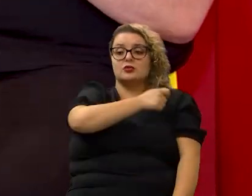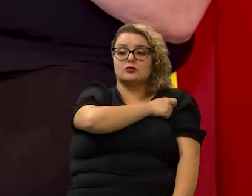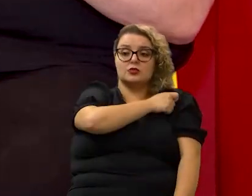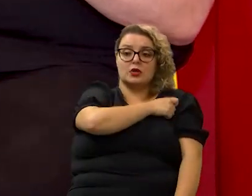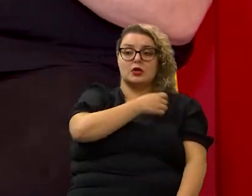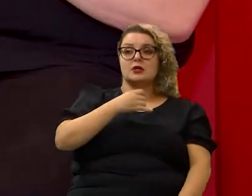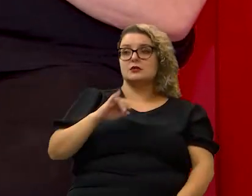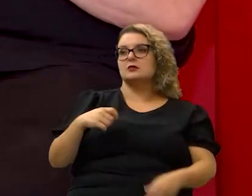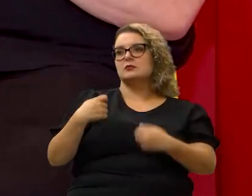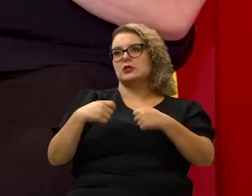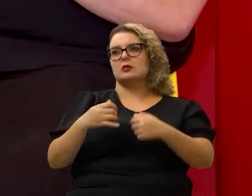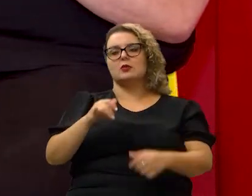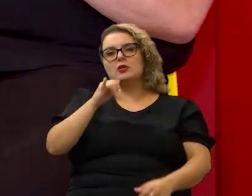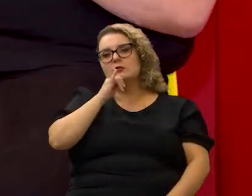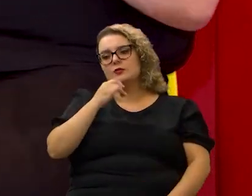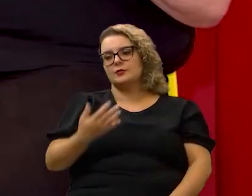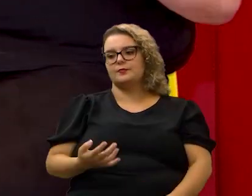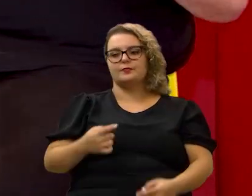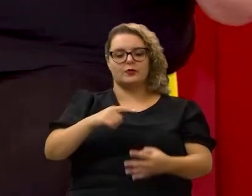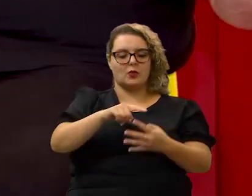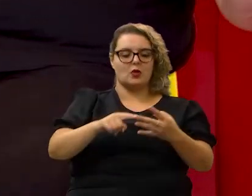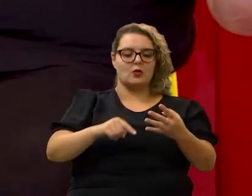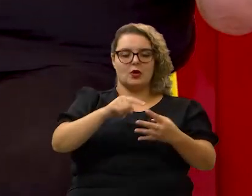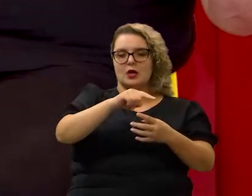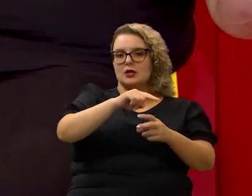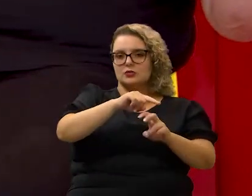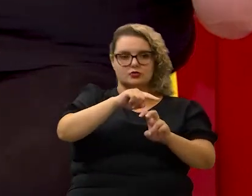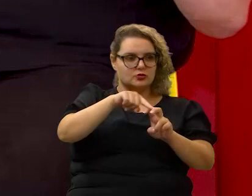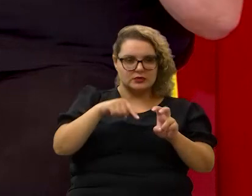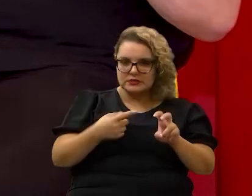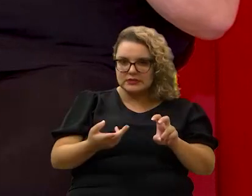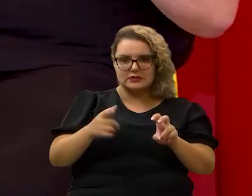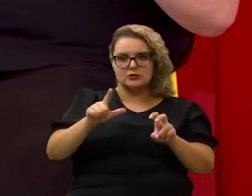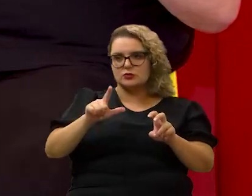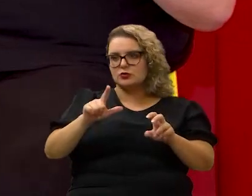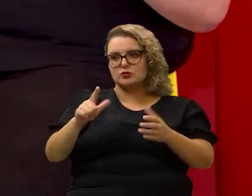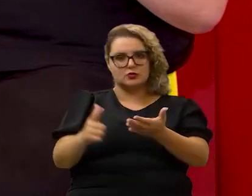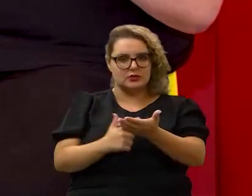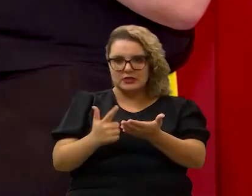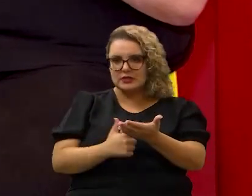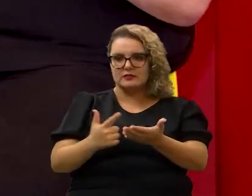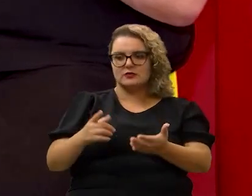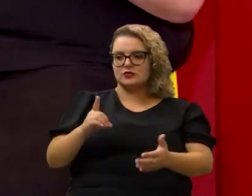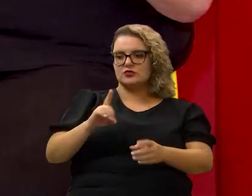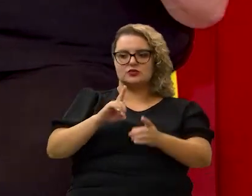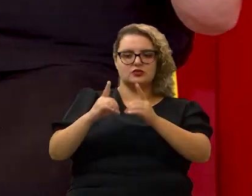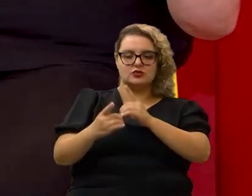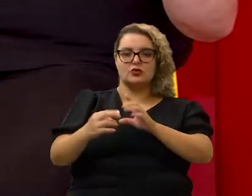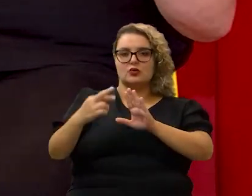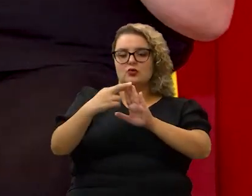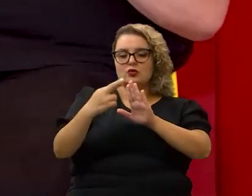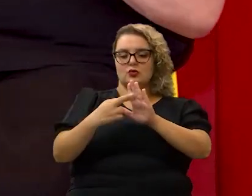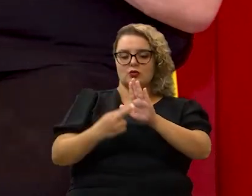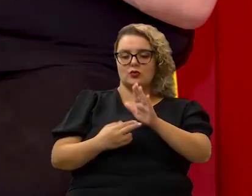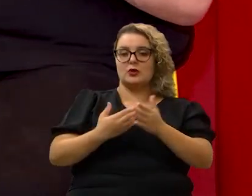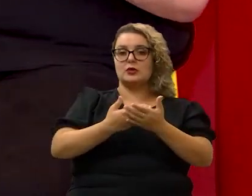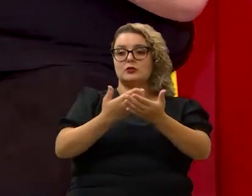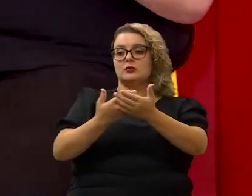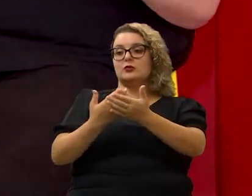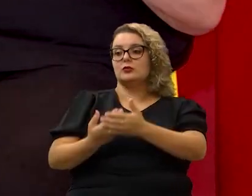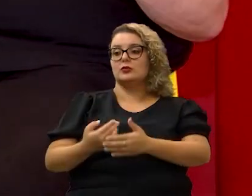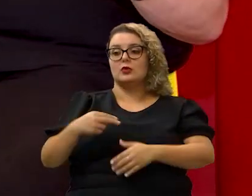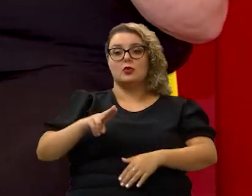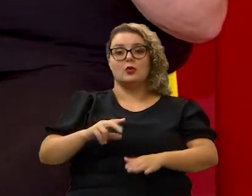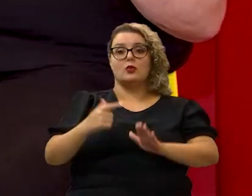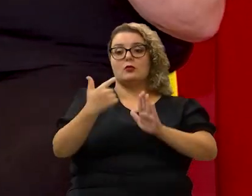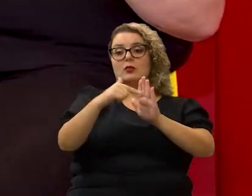Porque se ele precisava, por exemplo, pegar lá 4, 5 livros didáticos para fazer um roteiro de estudos ou uma